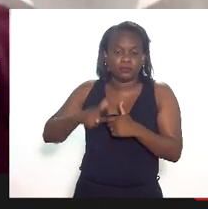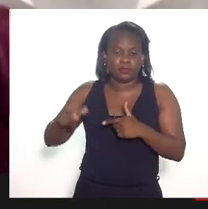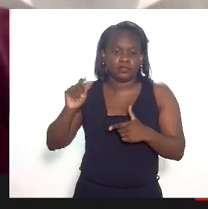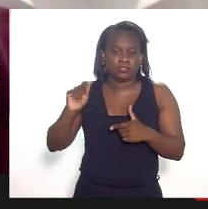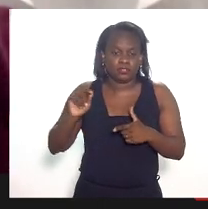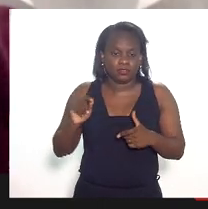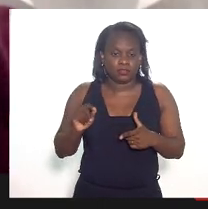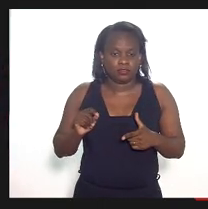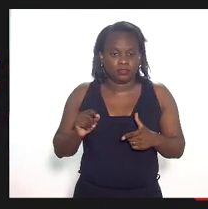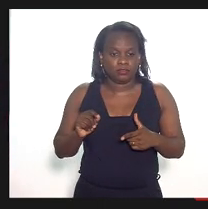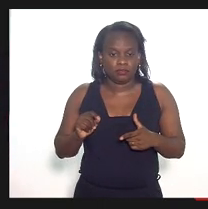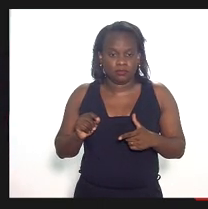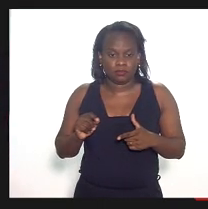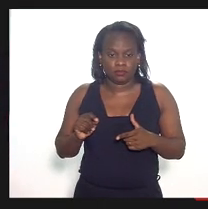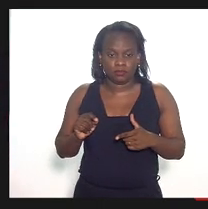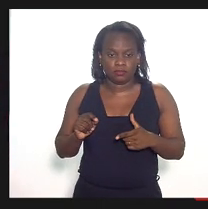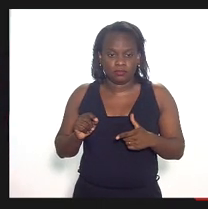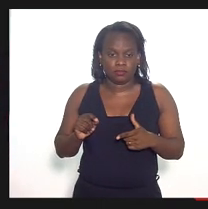do